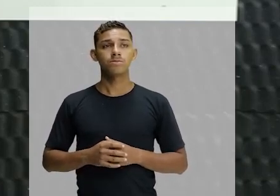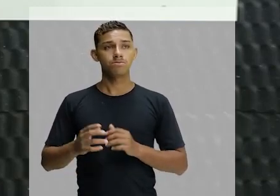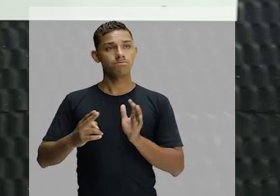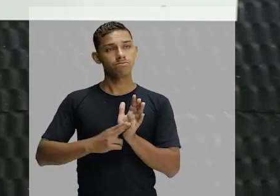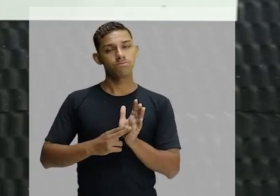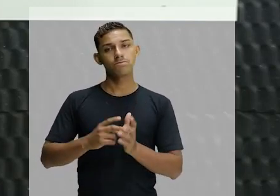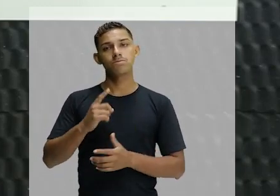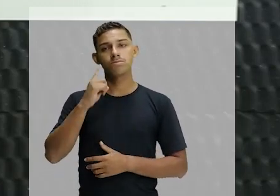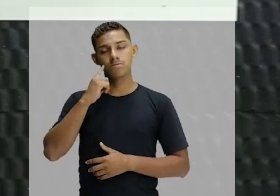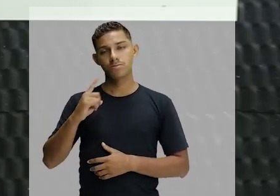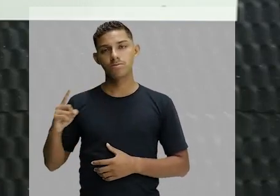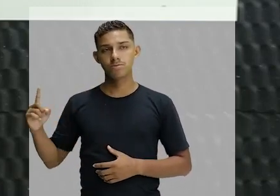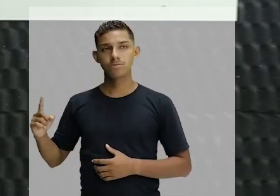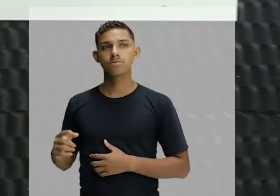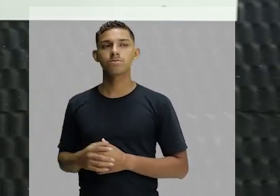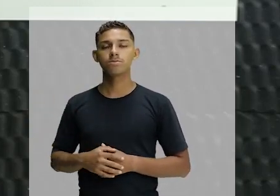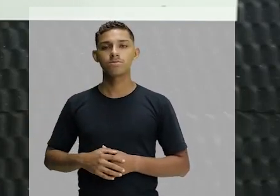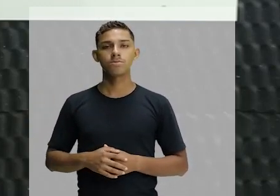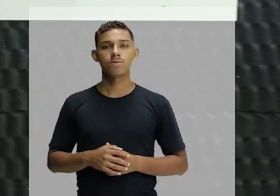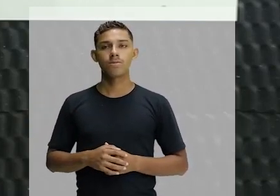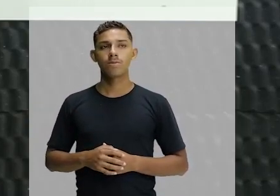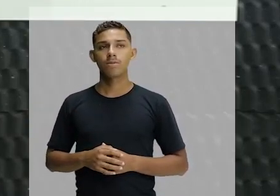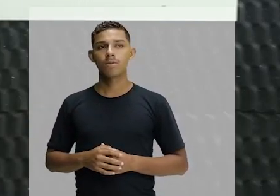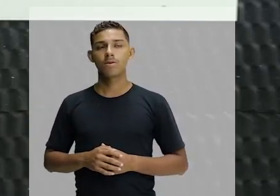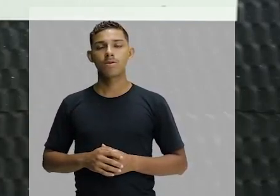igual a 5 ao quadrado.